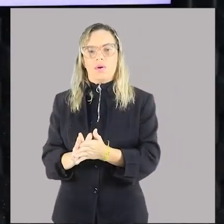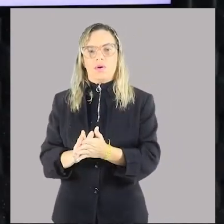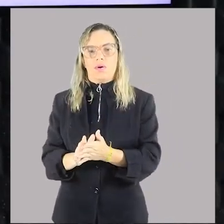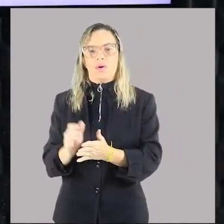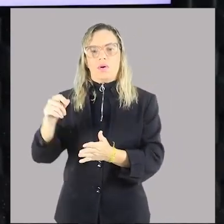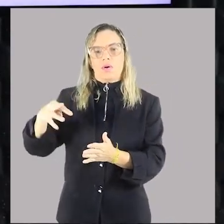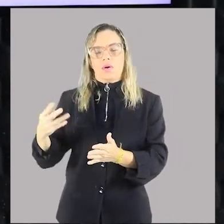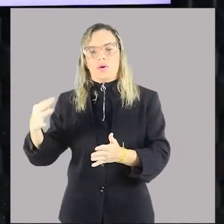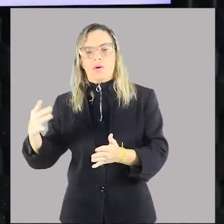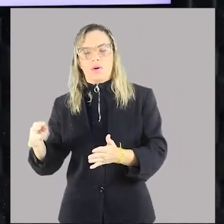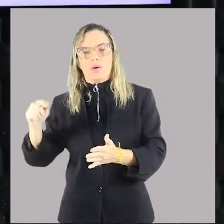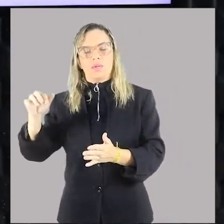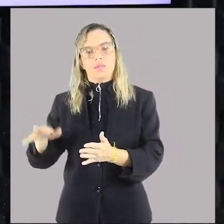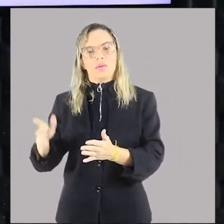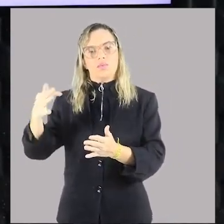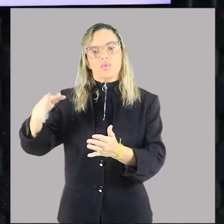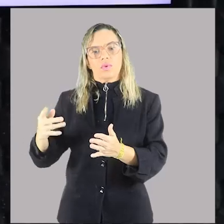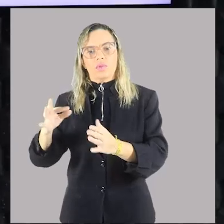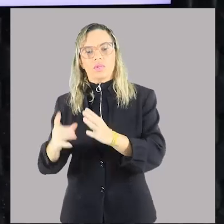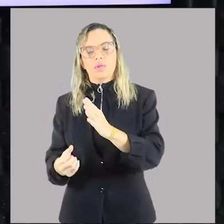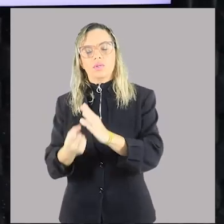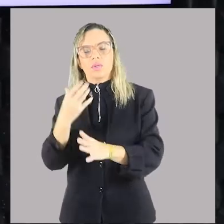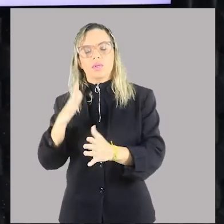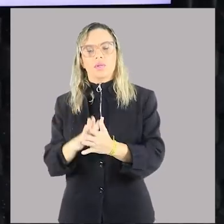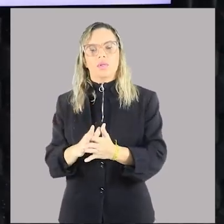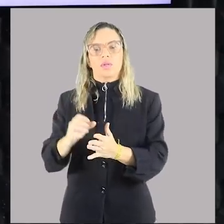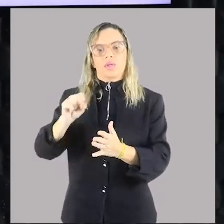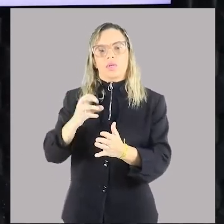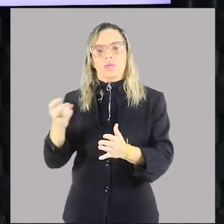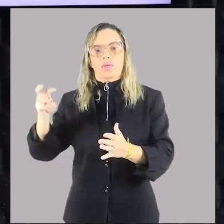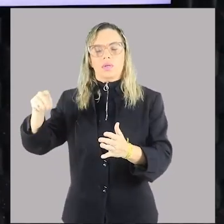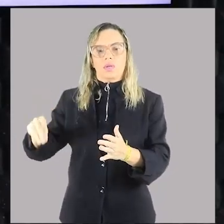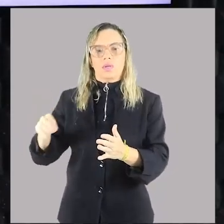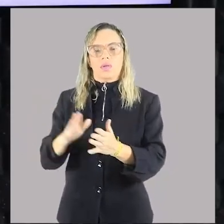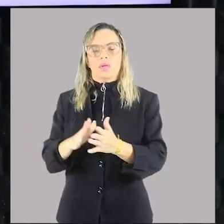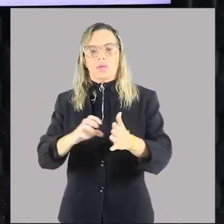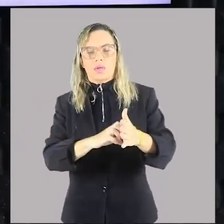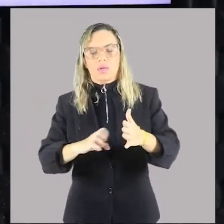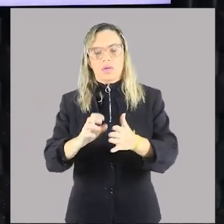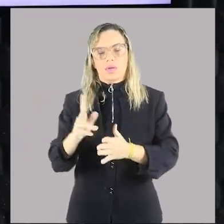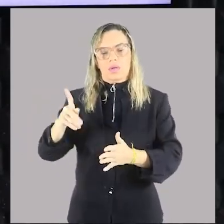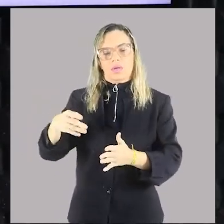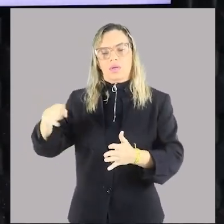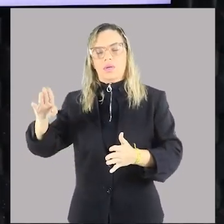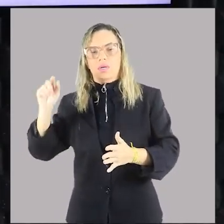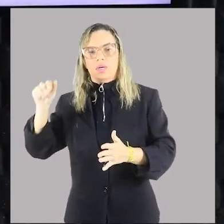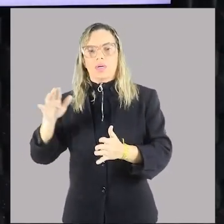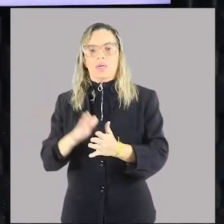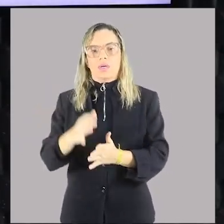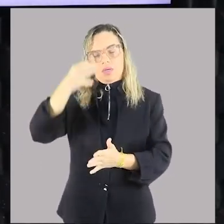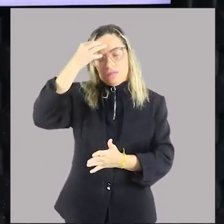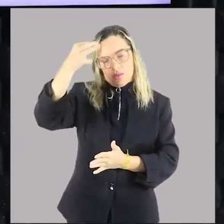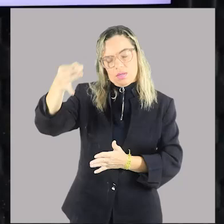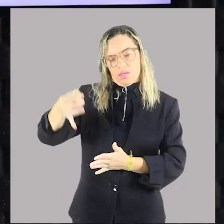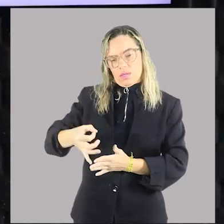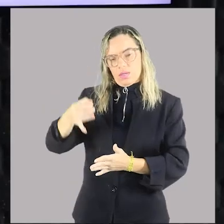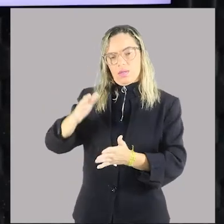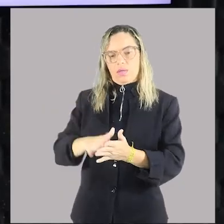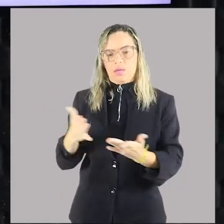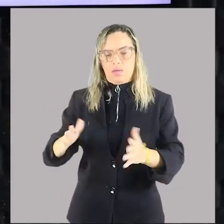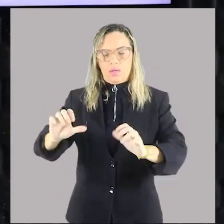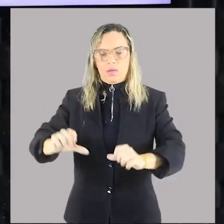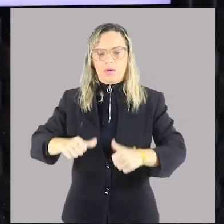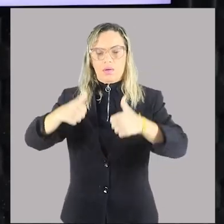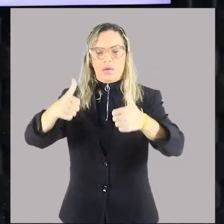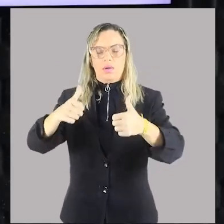empresas públicas, sociedades de economia mista, com a finalidade de tornar essas competências específicas mais eficientes.